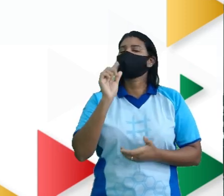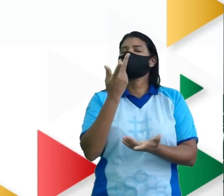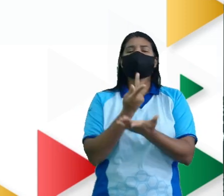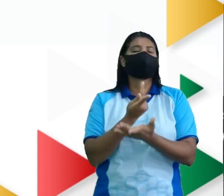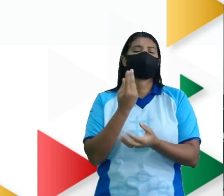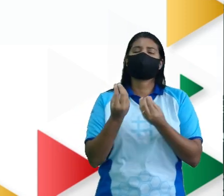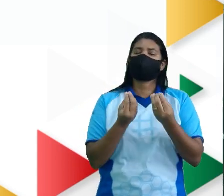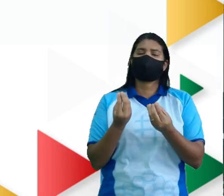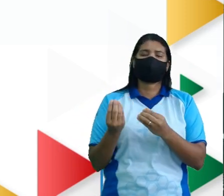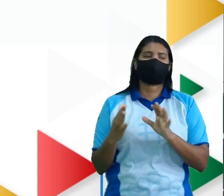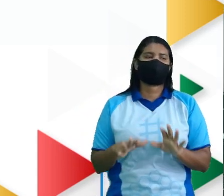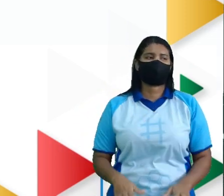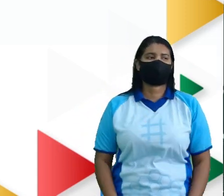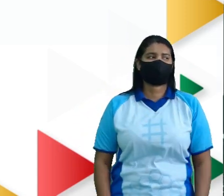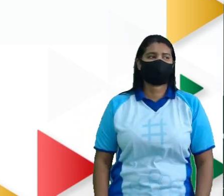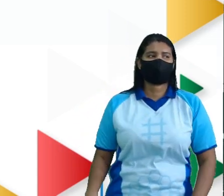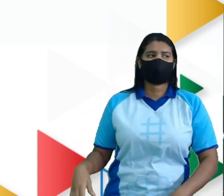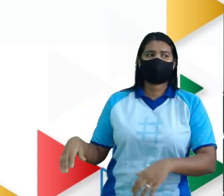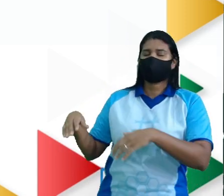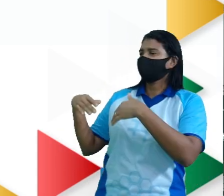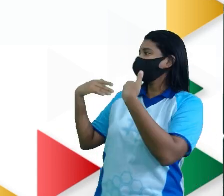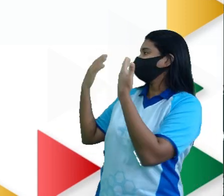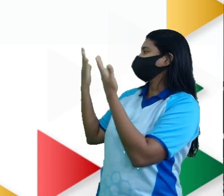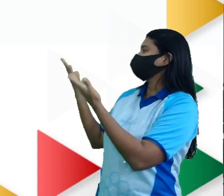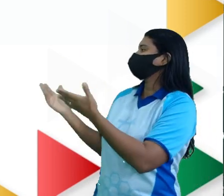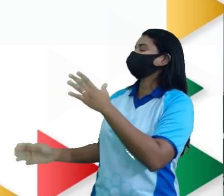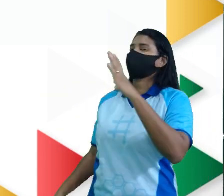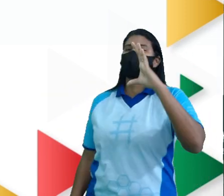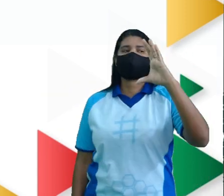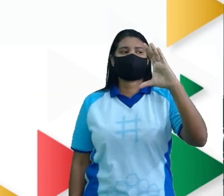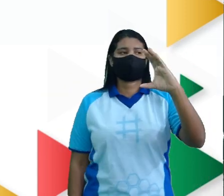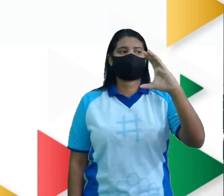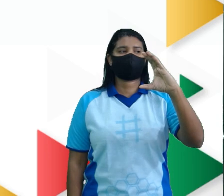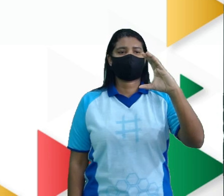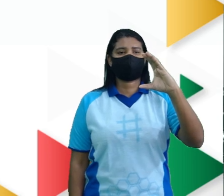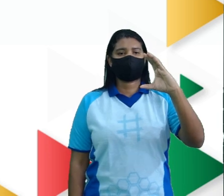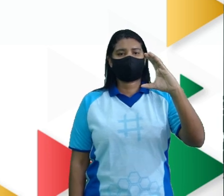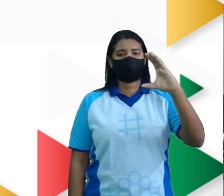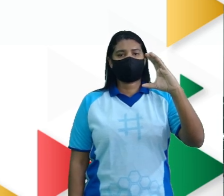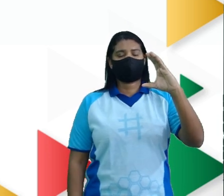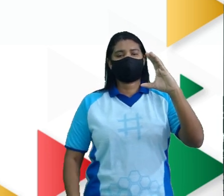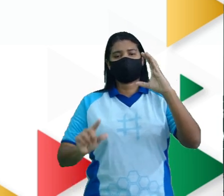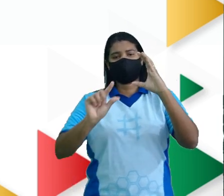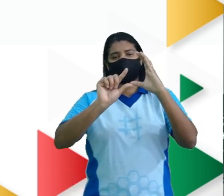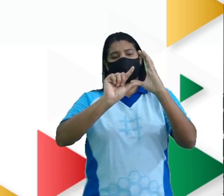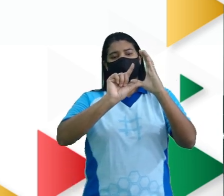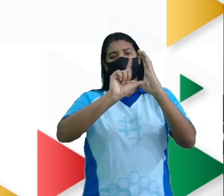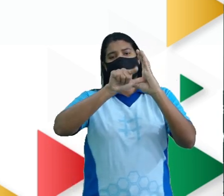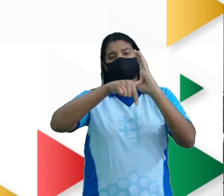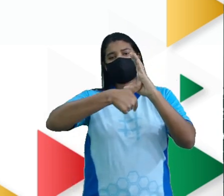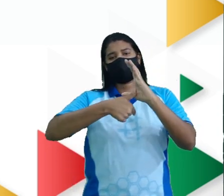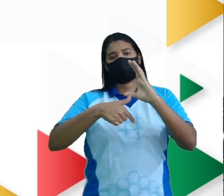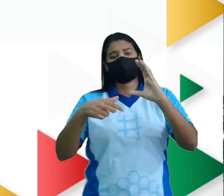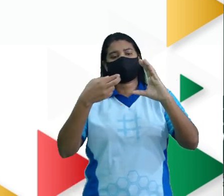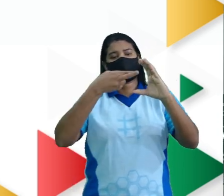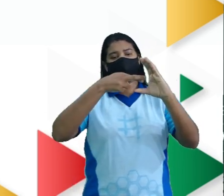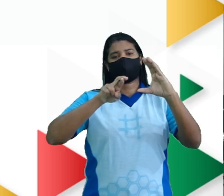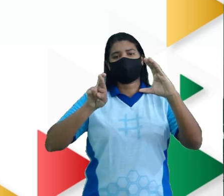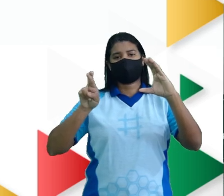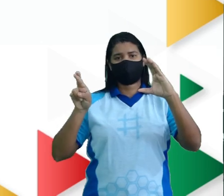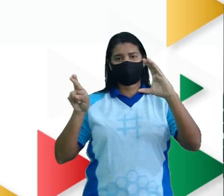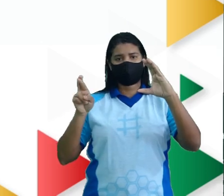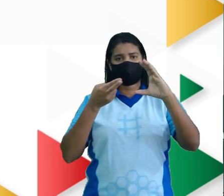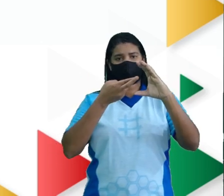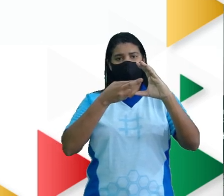acontece? Deixa eu te mostrar. Tá aí, ó, o exemplo. Eu vou pegar o compasso, abrir o meu raio a 5